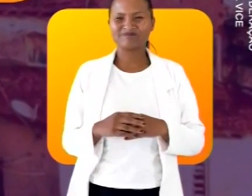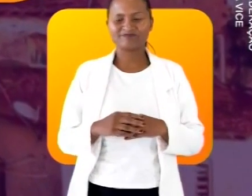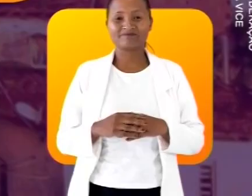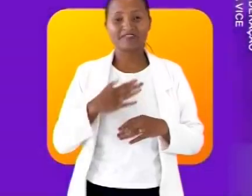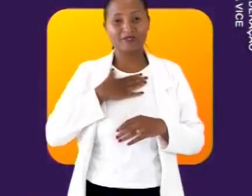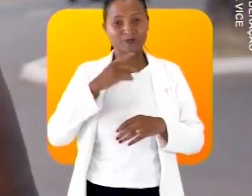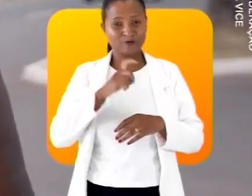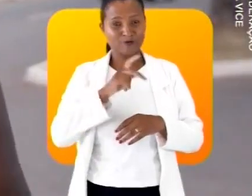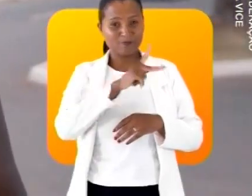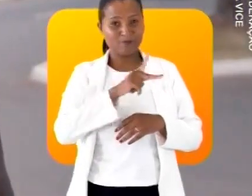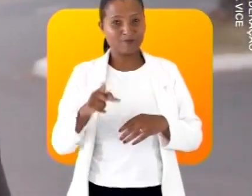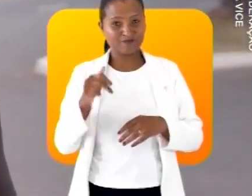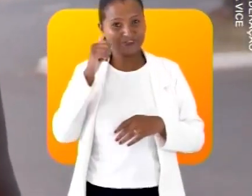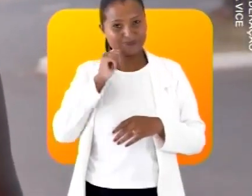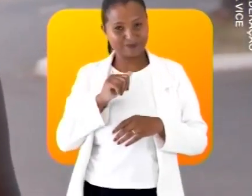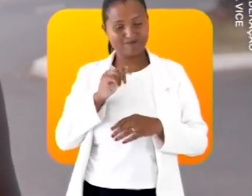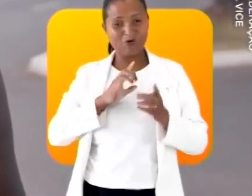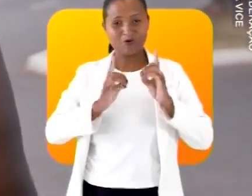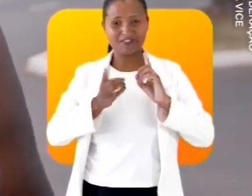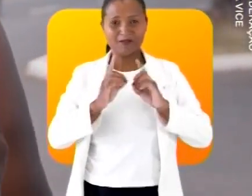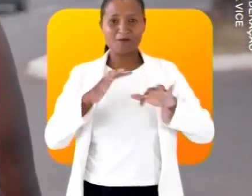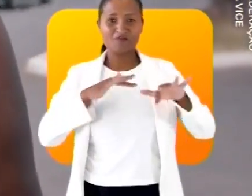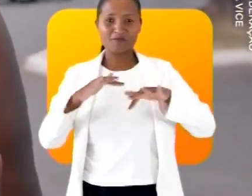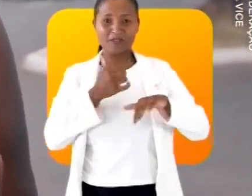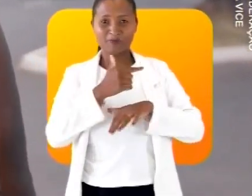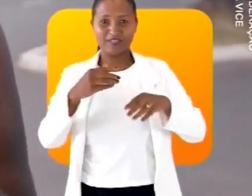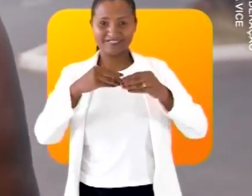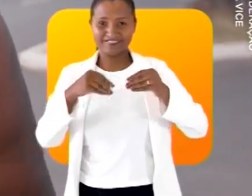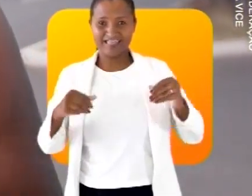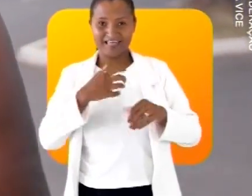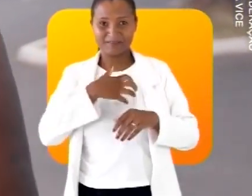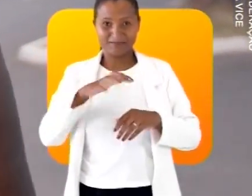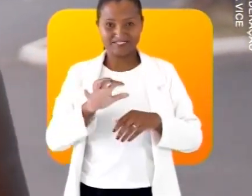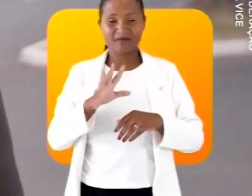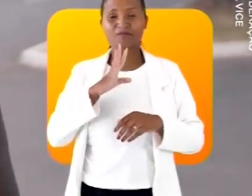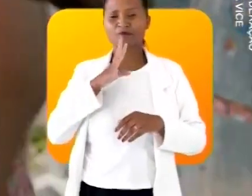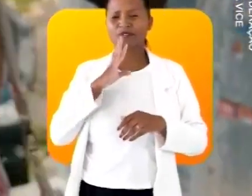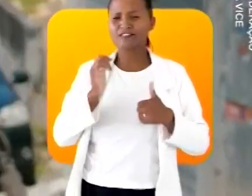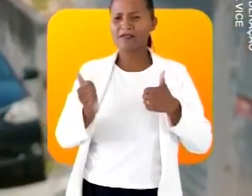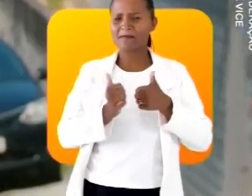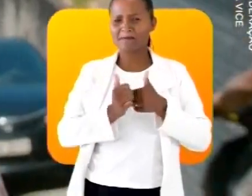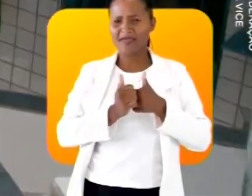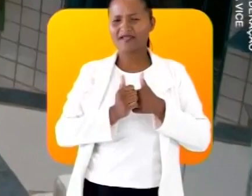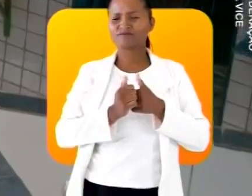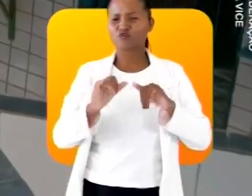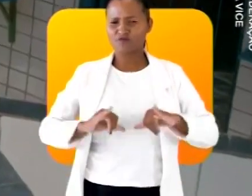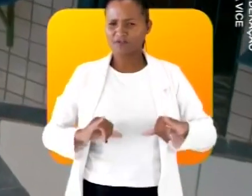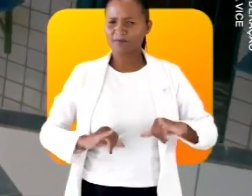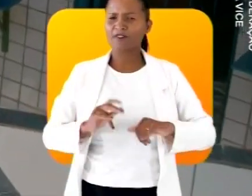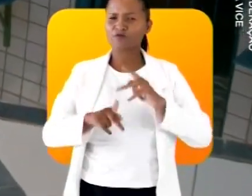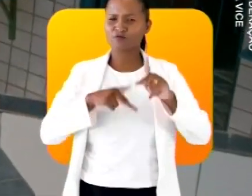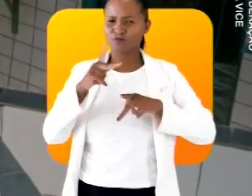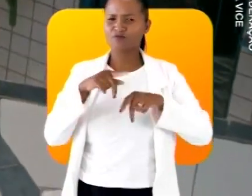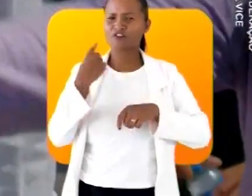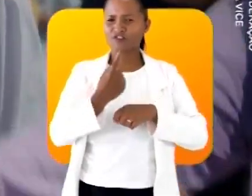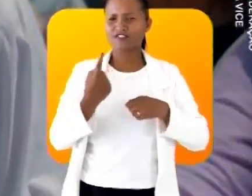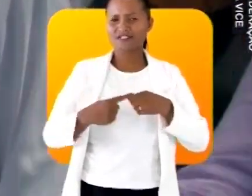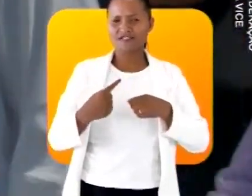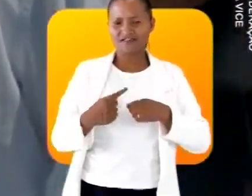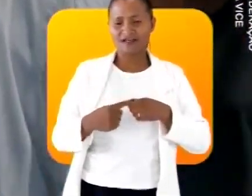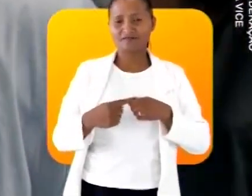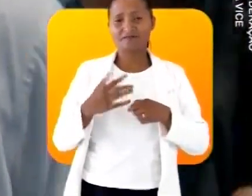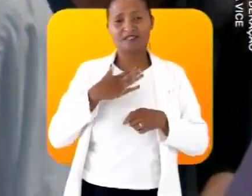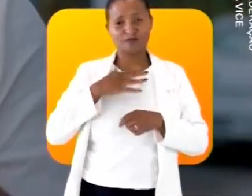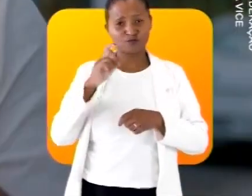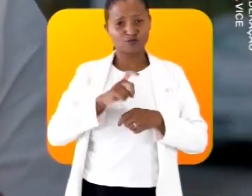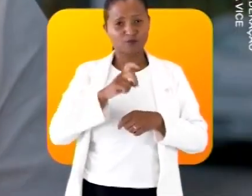Agora é disciplina. Eu sou professora e coordenadora do Movimento Sem Teto da Bahia e conheço de perto as dores do povo da